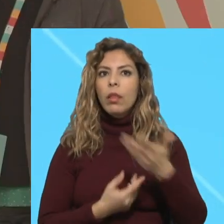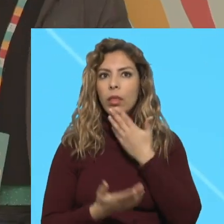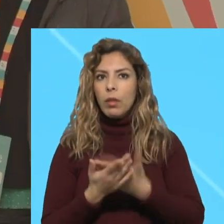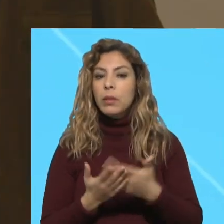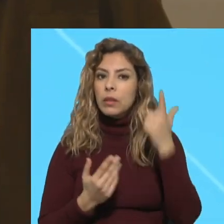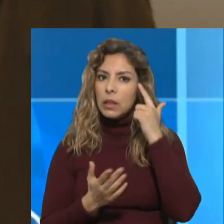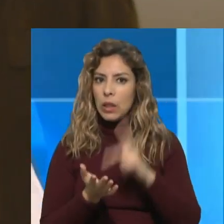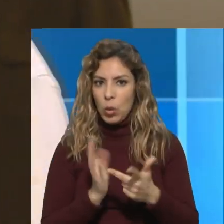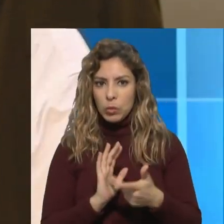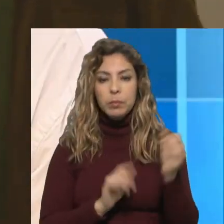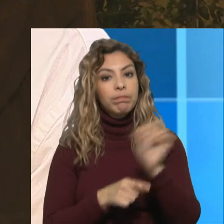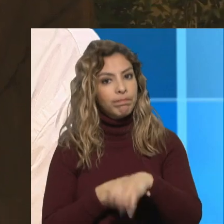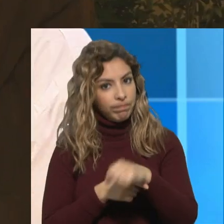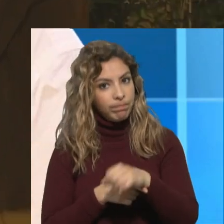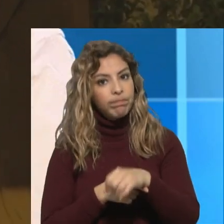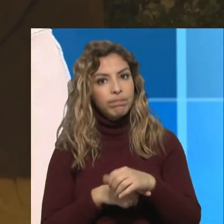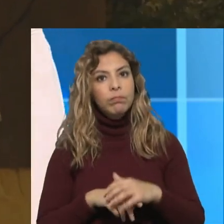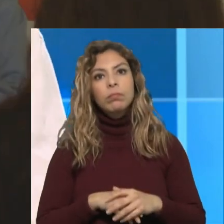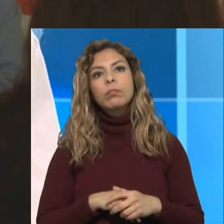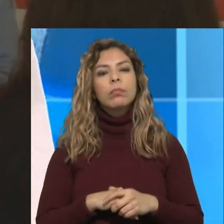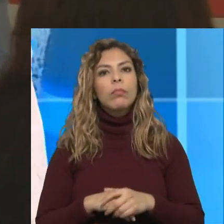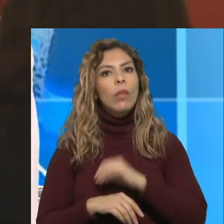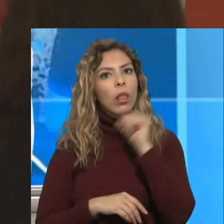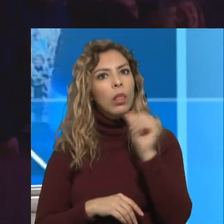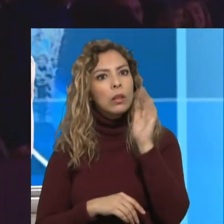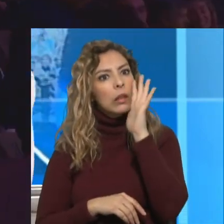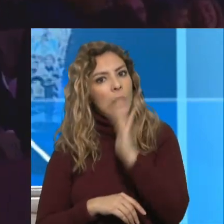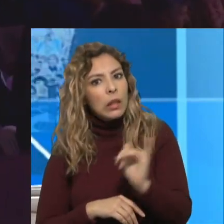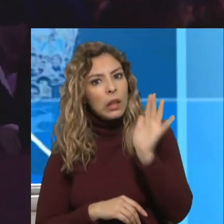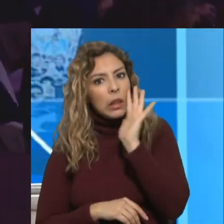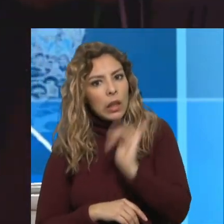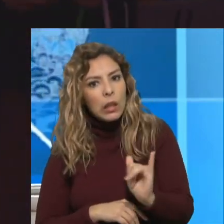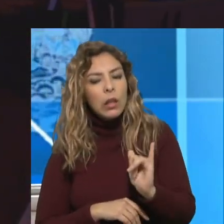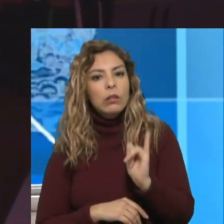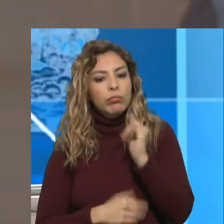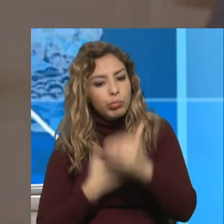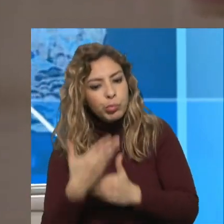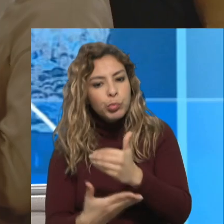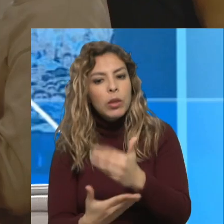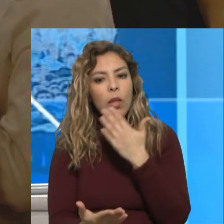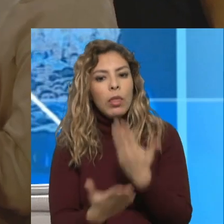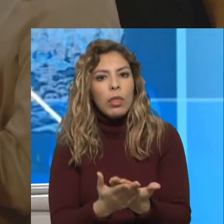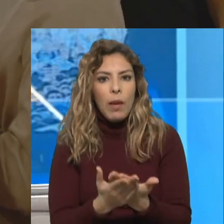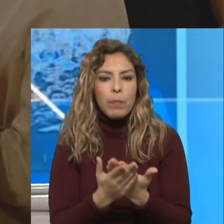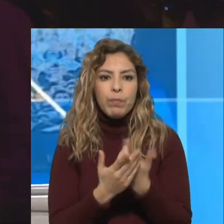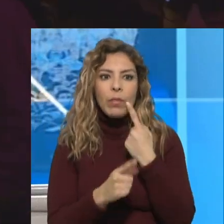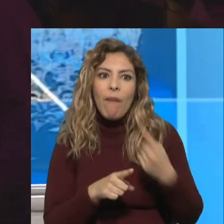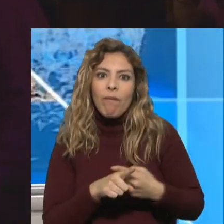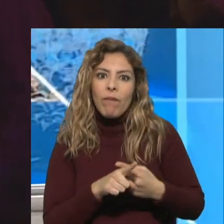tecnológico, pensado, sim, e cada vez estamos a tentar dar passos também nesse sentido para tornar o evento cada vez mais